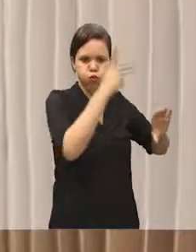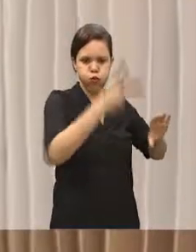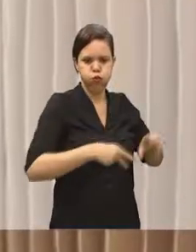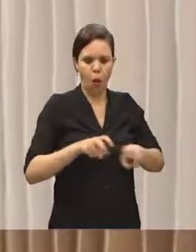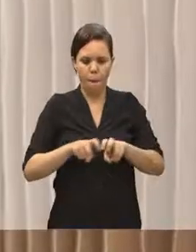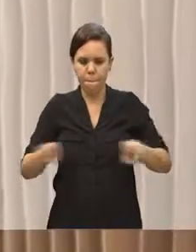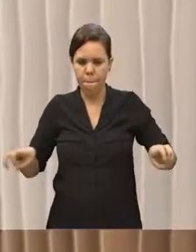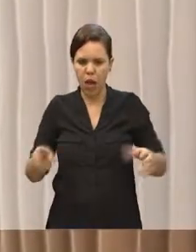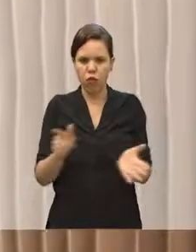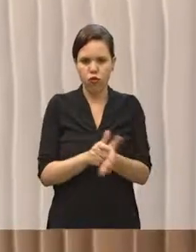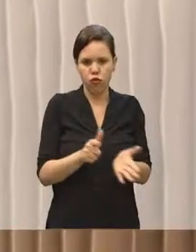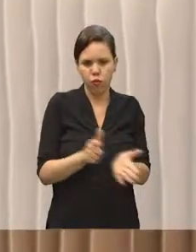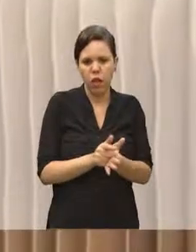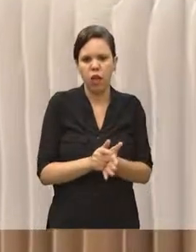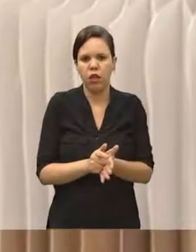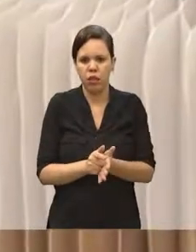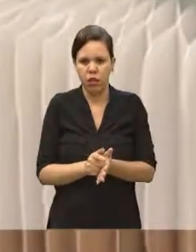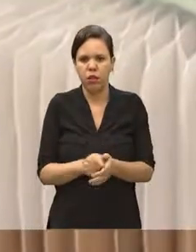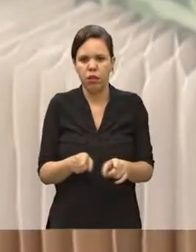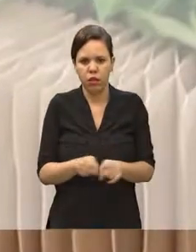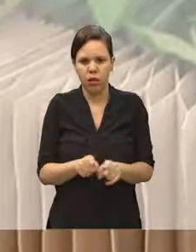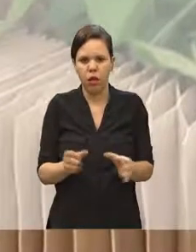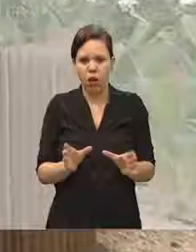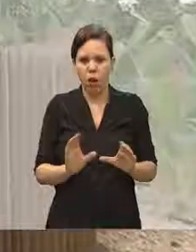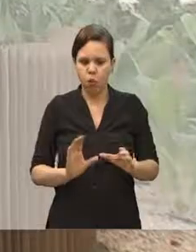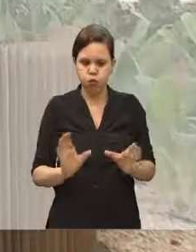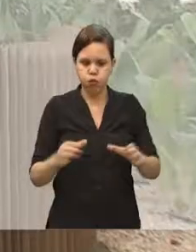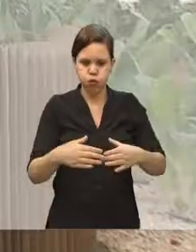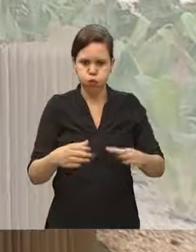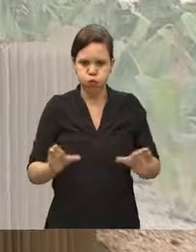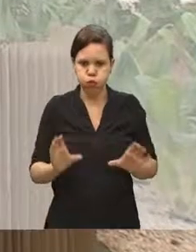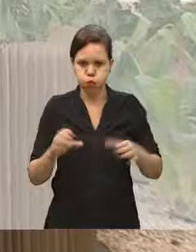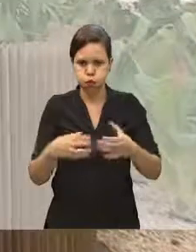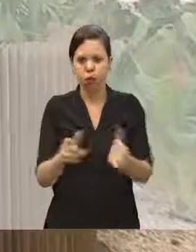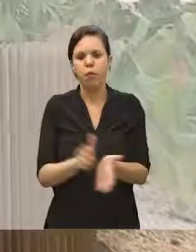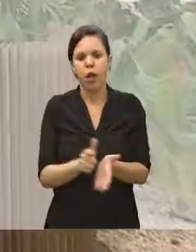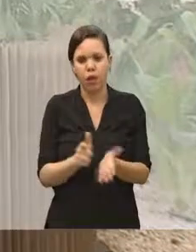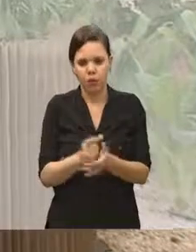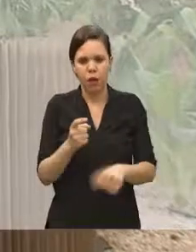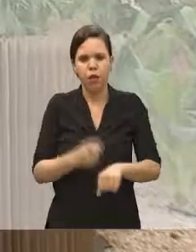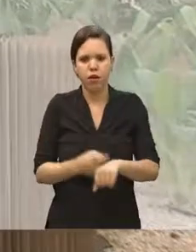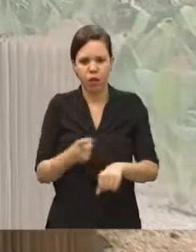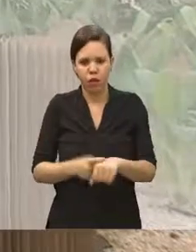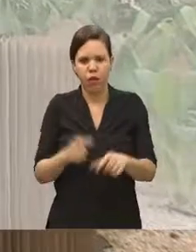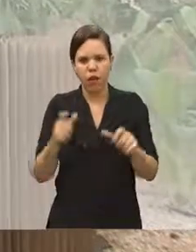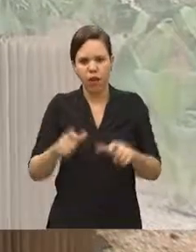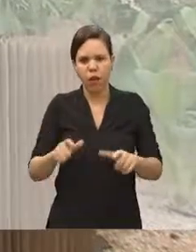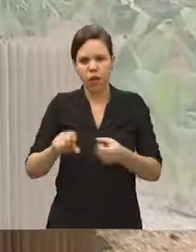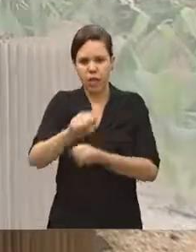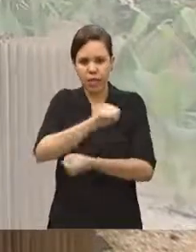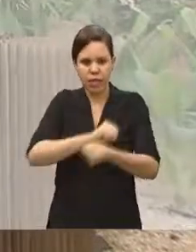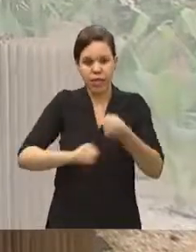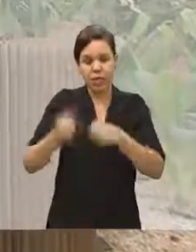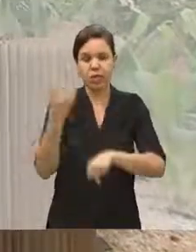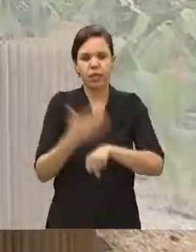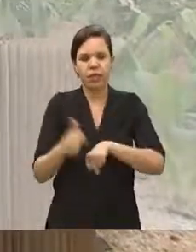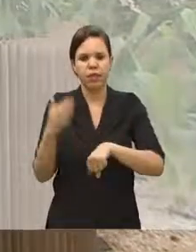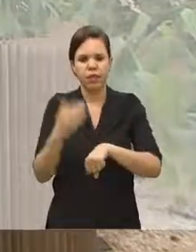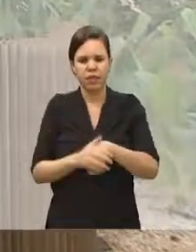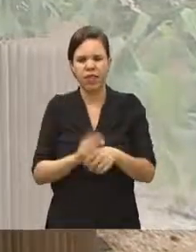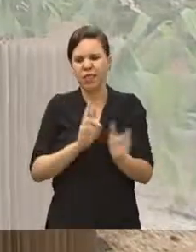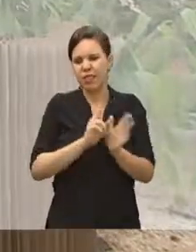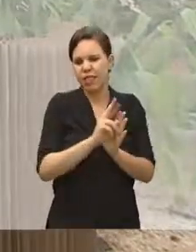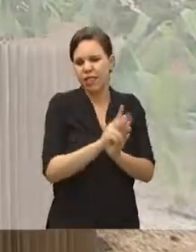de papelão, cachepôs também de papelão. E aqui o ambiente é de sustentabilidade na prática.